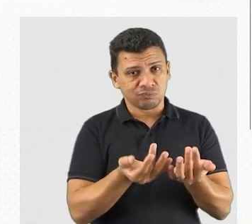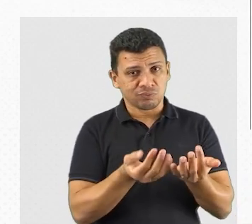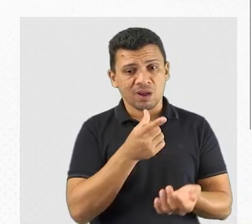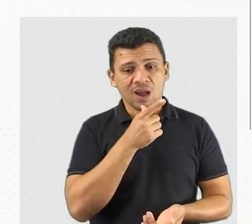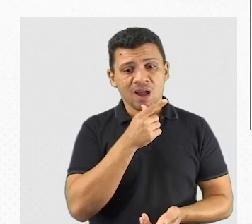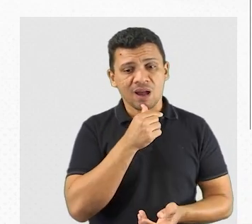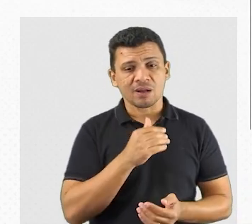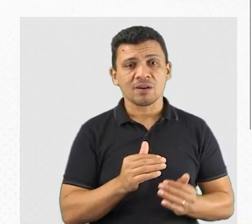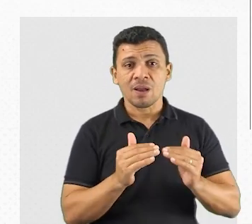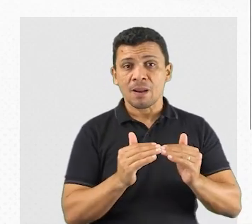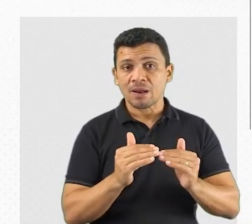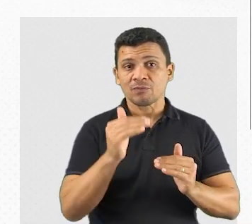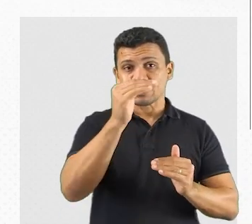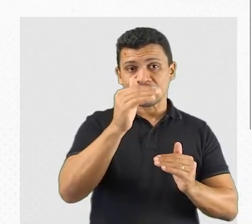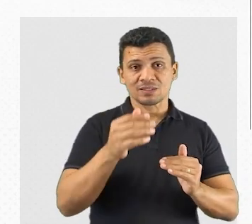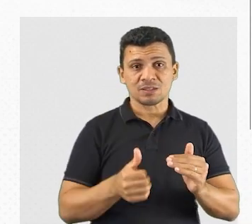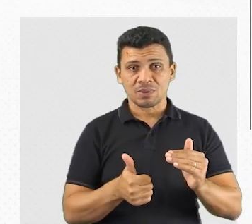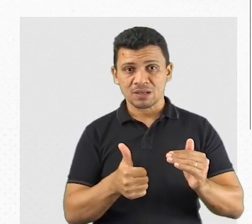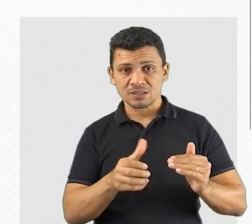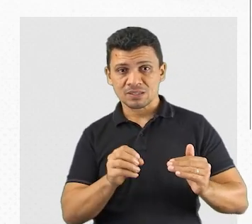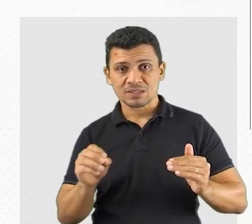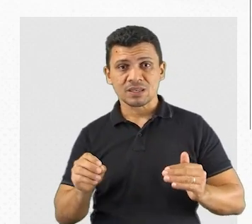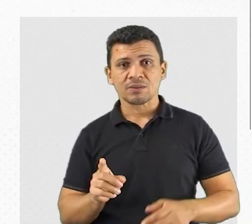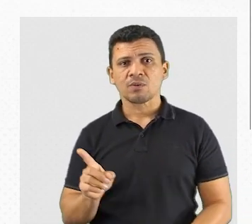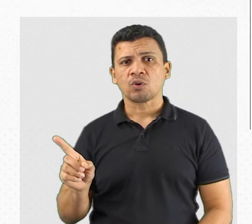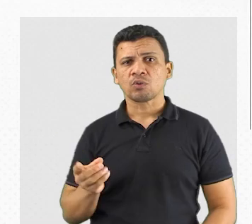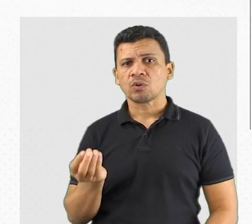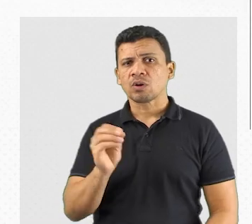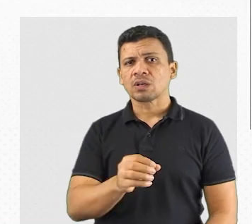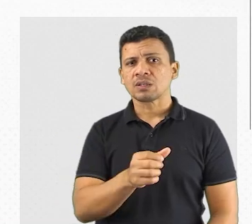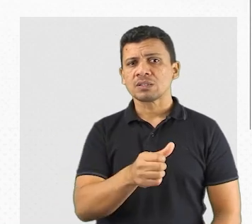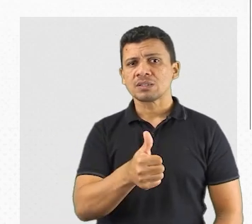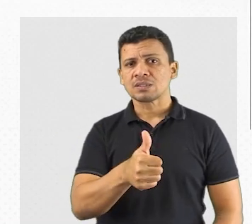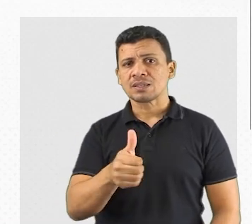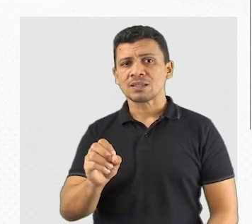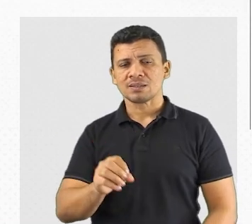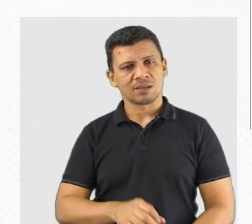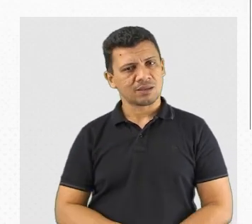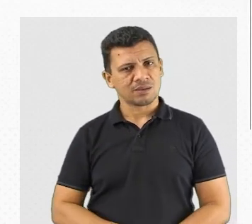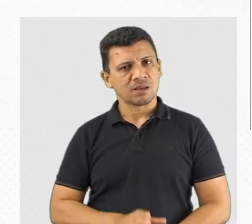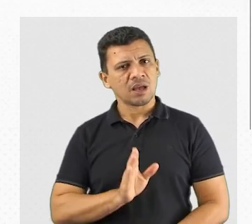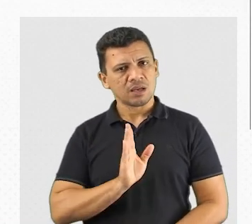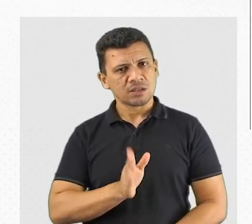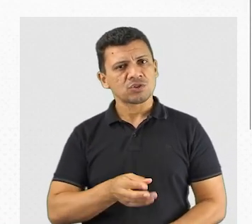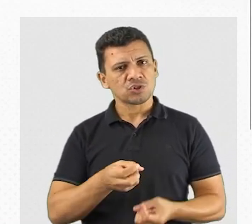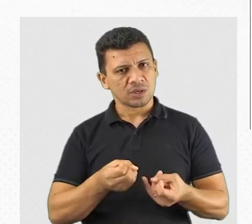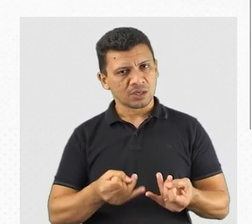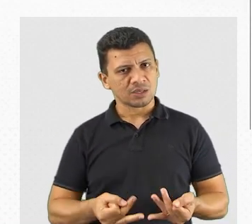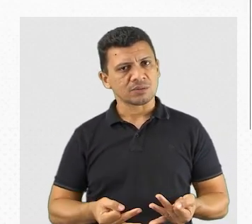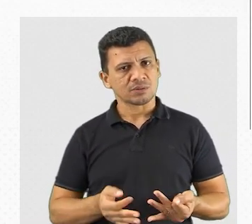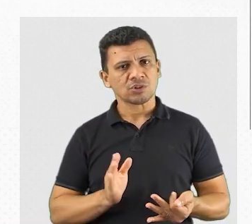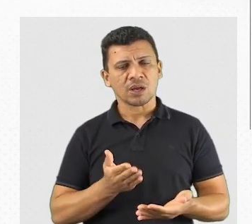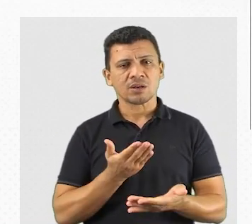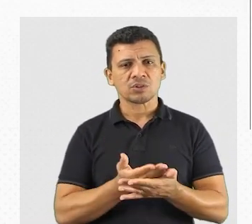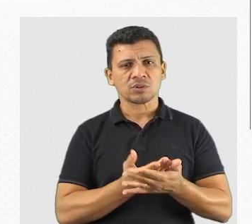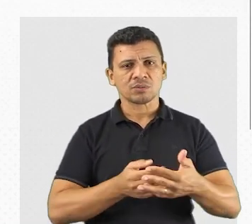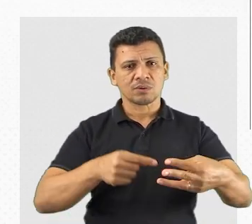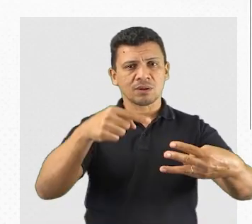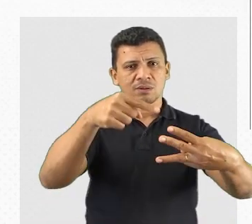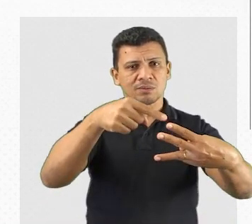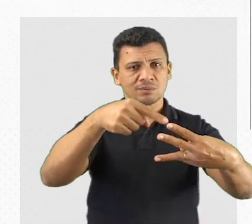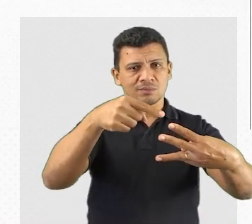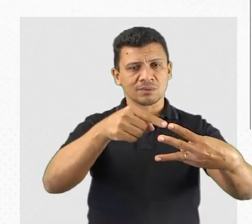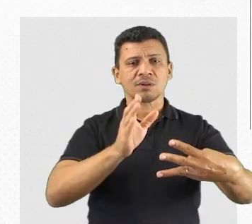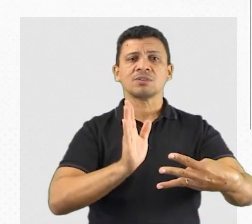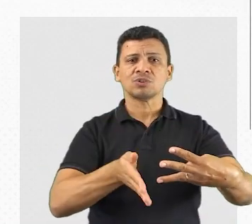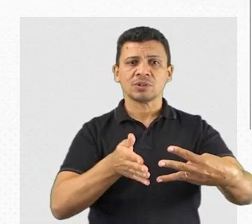vai ser acima de 100. Vou colocar aqui 110, mas isso nós já falamos. Isso aí nós já estudamos na